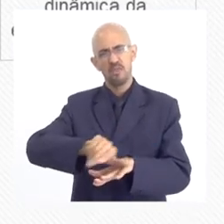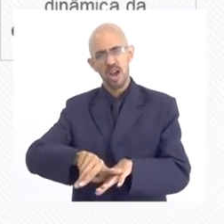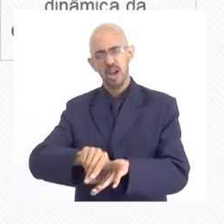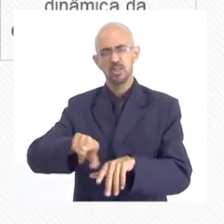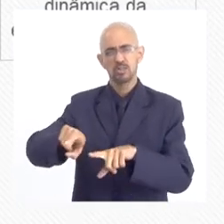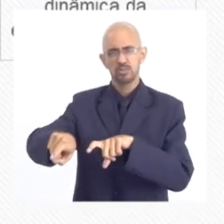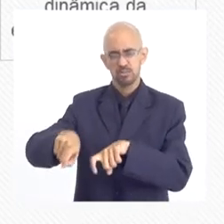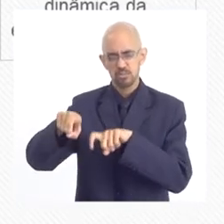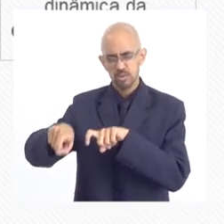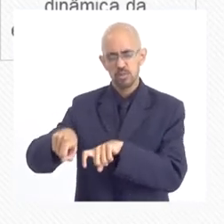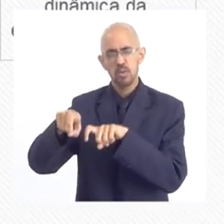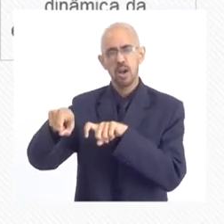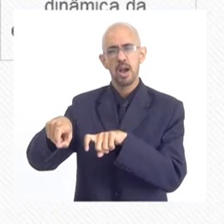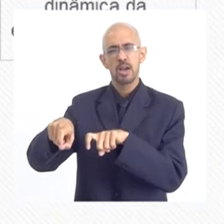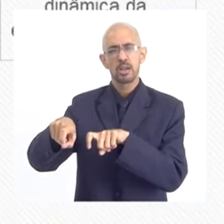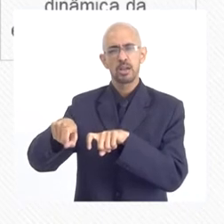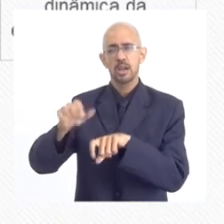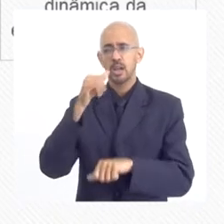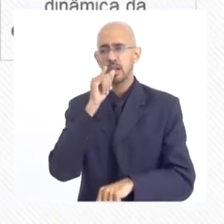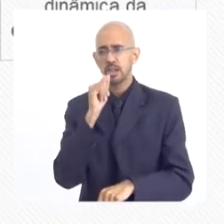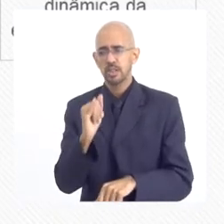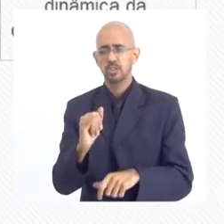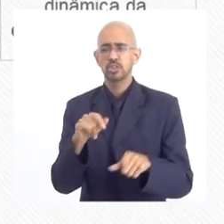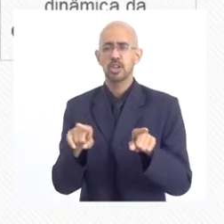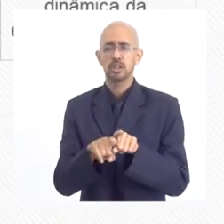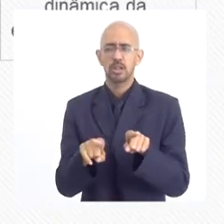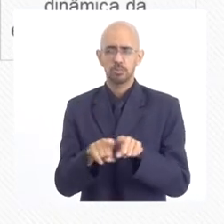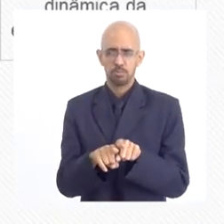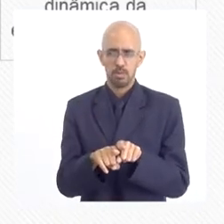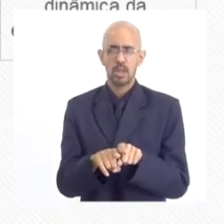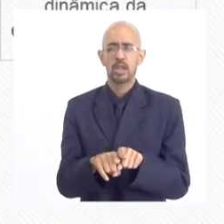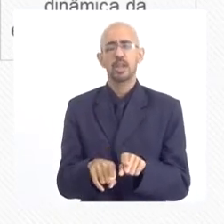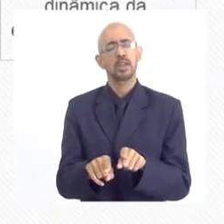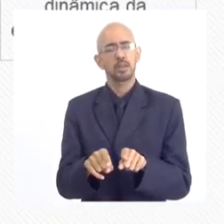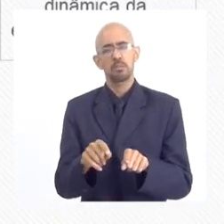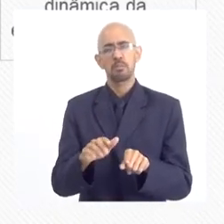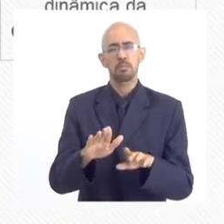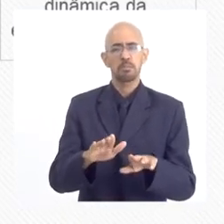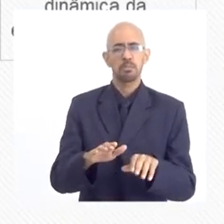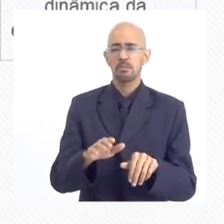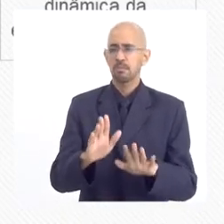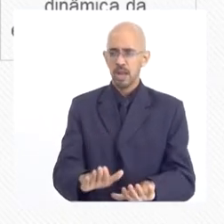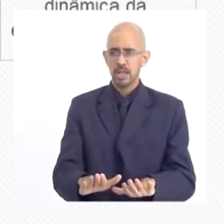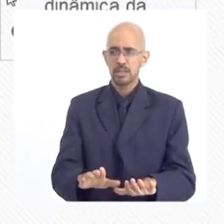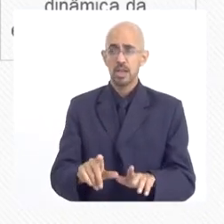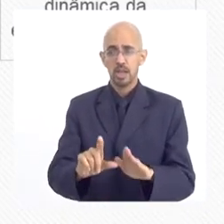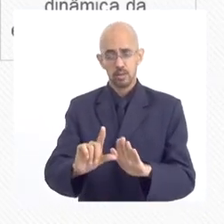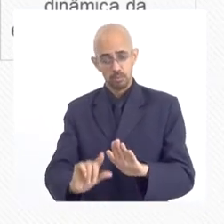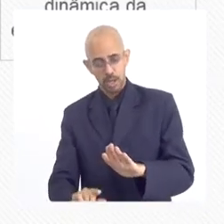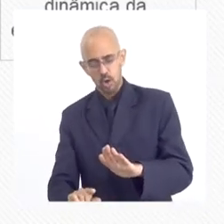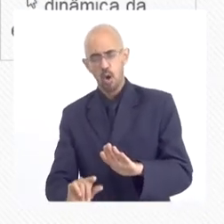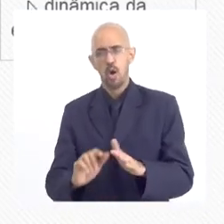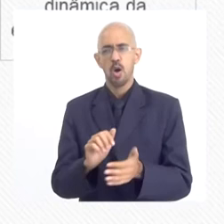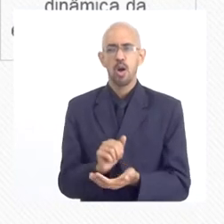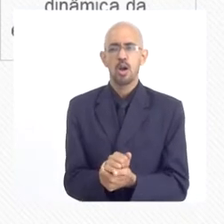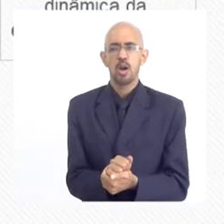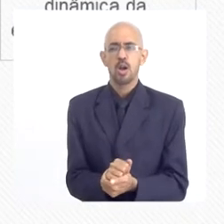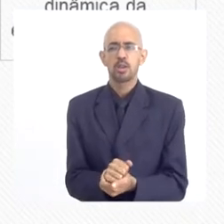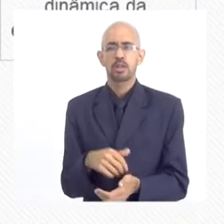agropecuária, né? A energia segue também, mas não no mesmo patamar dos demais, o que provoca uma média